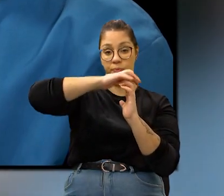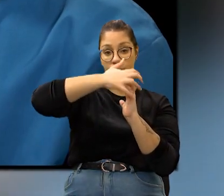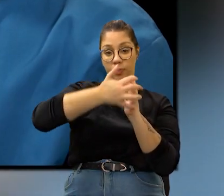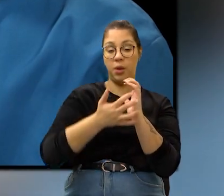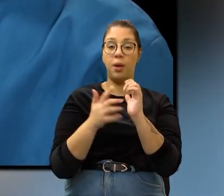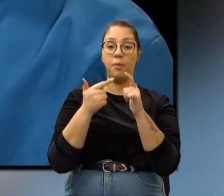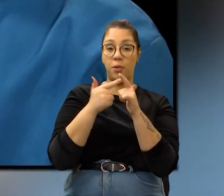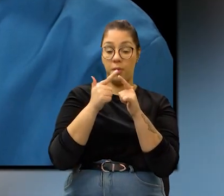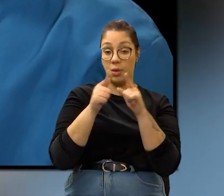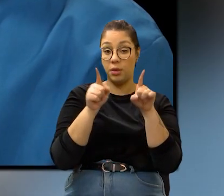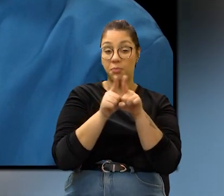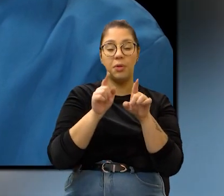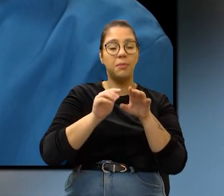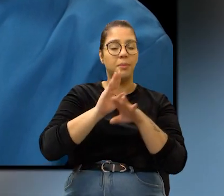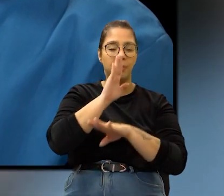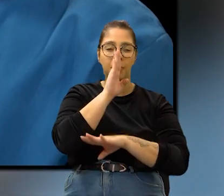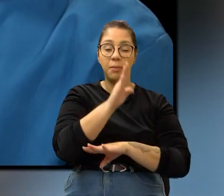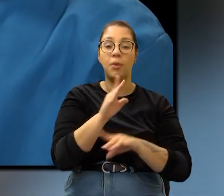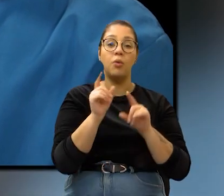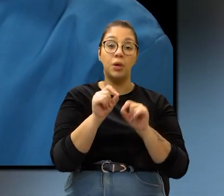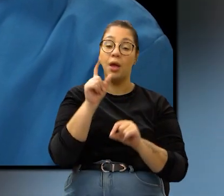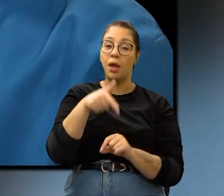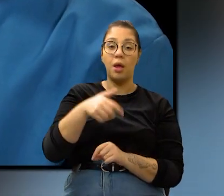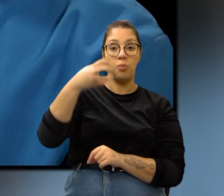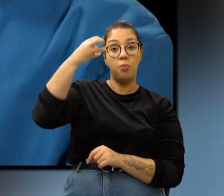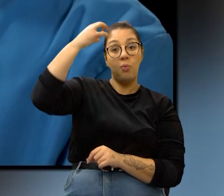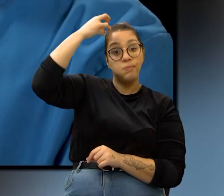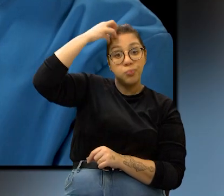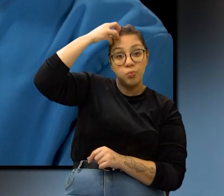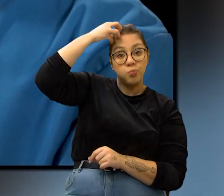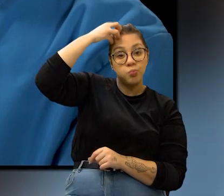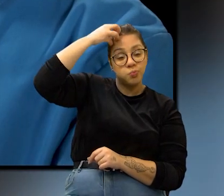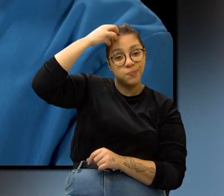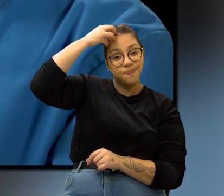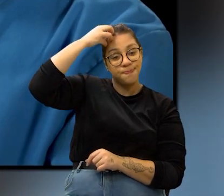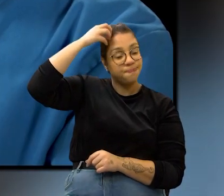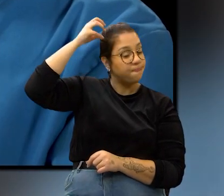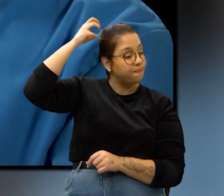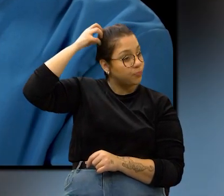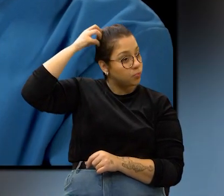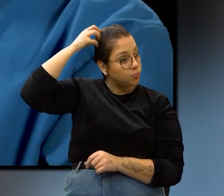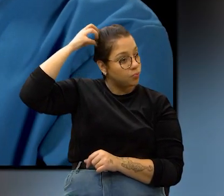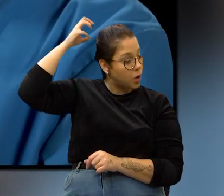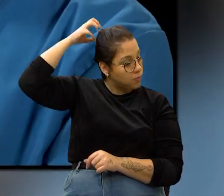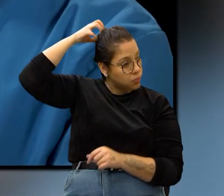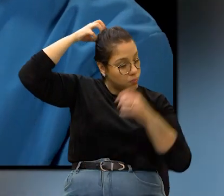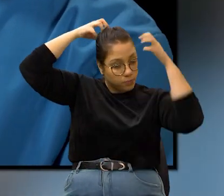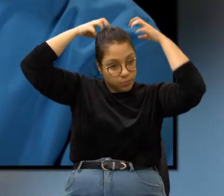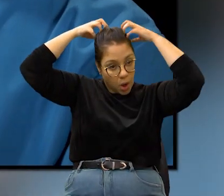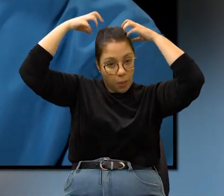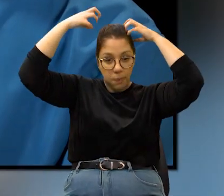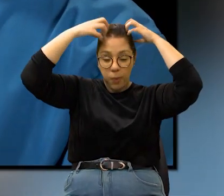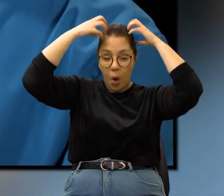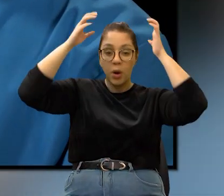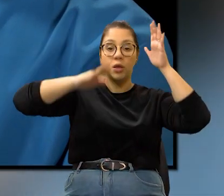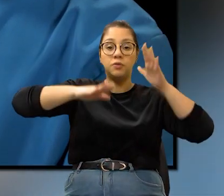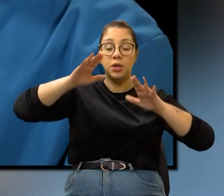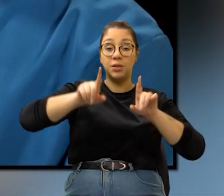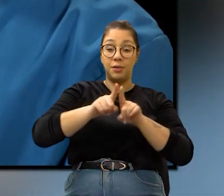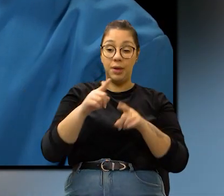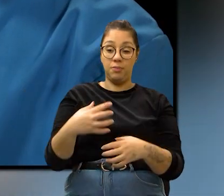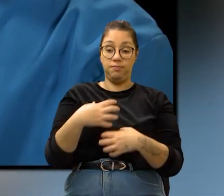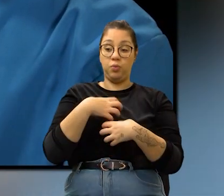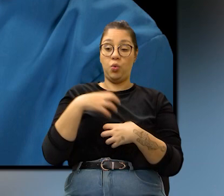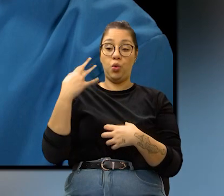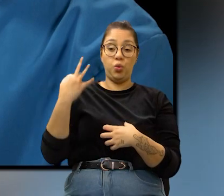Mas o mais comum que nós vamos ver são as massas, onde o paciente, por isso que ele acaba desenvolvendo sintomas